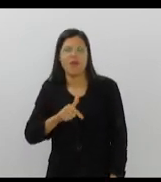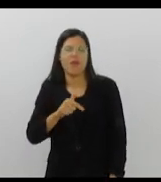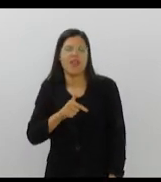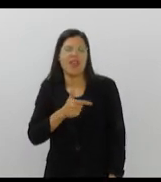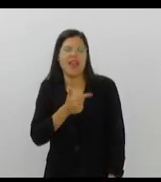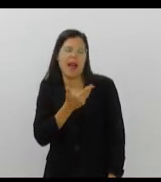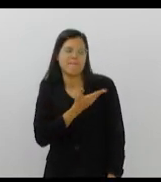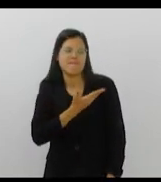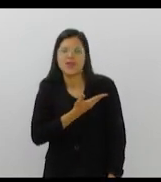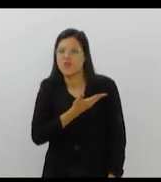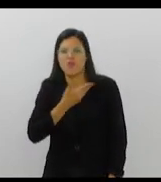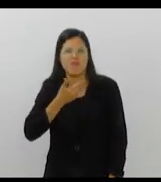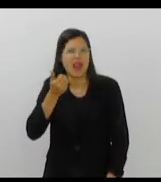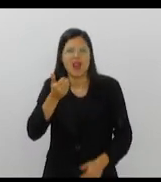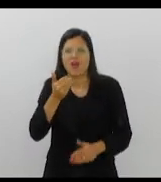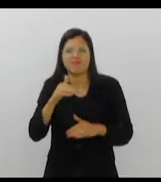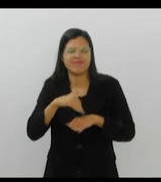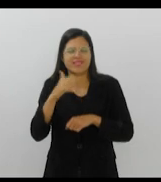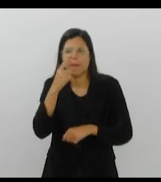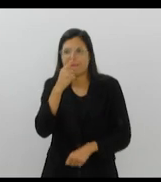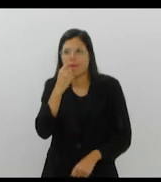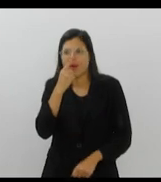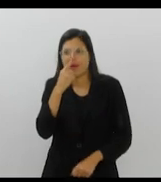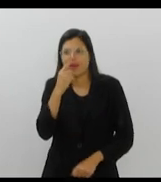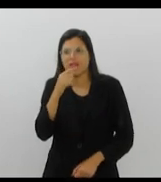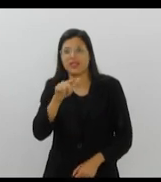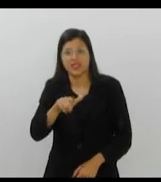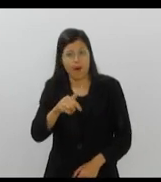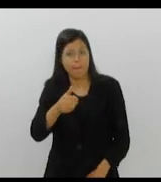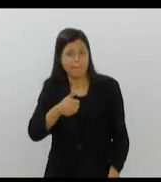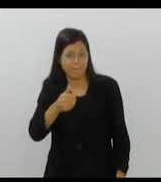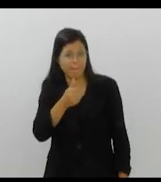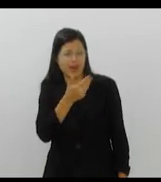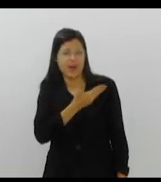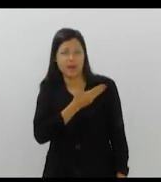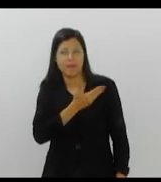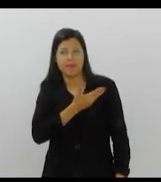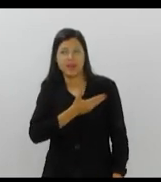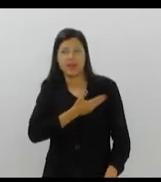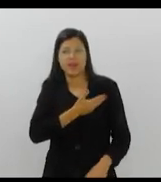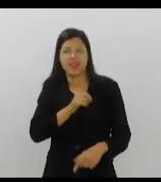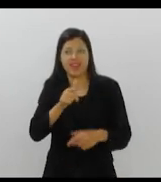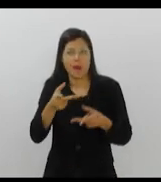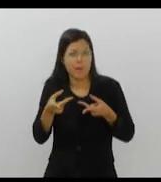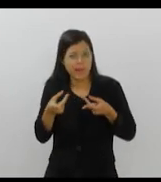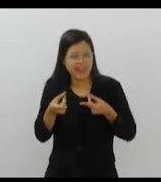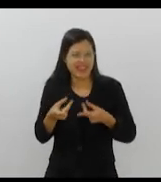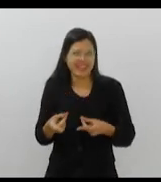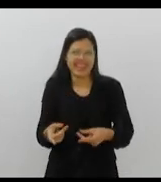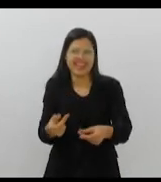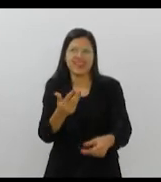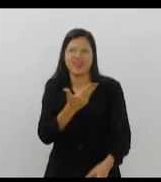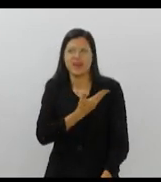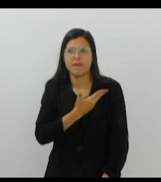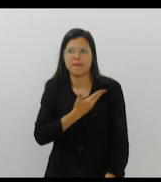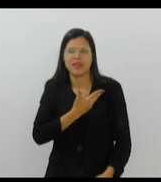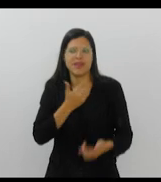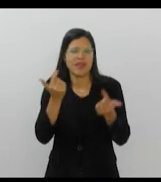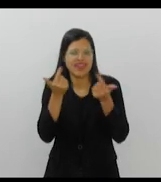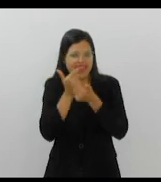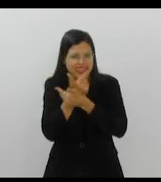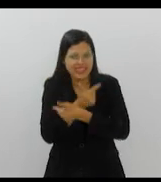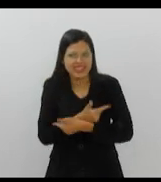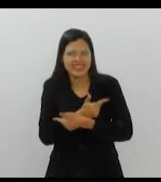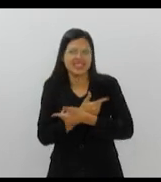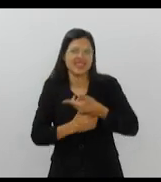nós temos na vida. E eu acrescento que eles são os primeiros melhores amigos e são os eternos amigos. São as risadas compartilhadas,